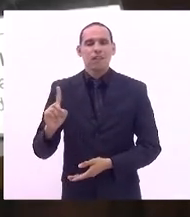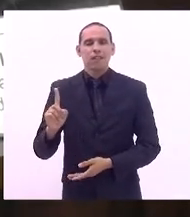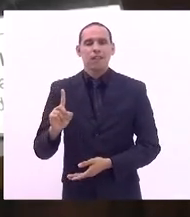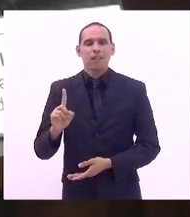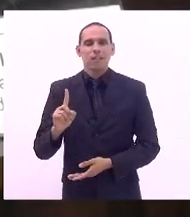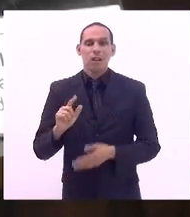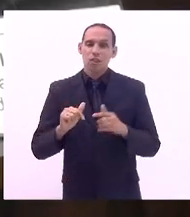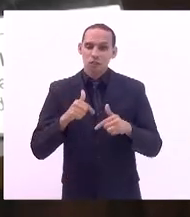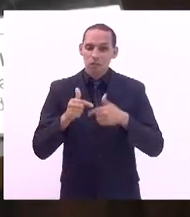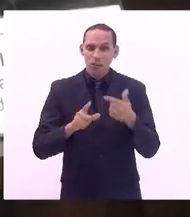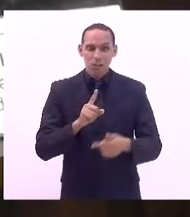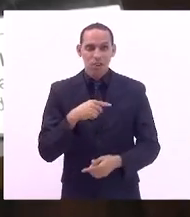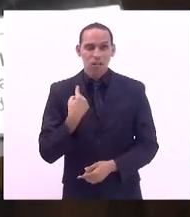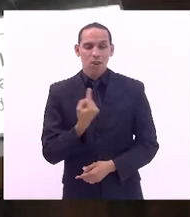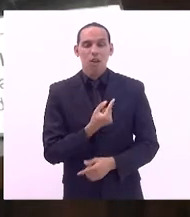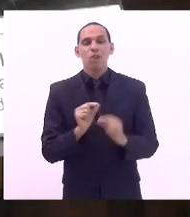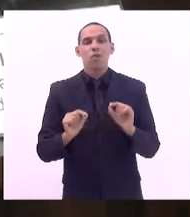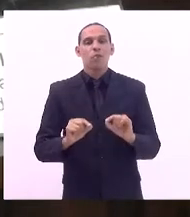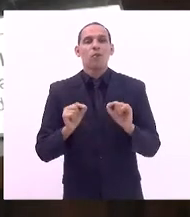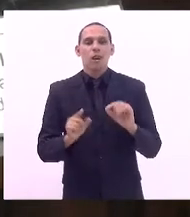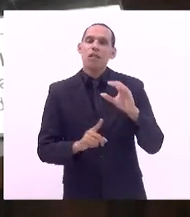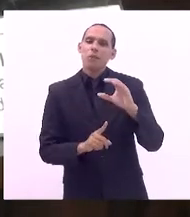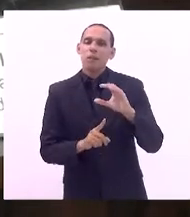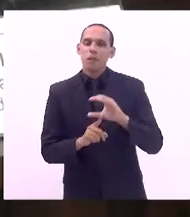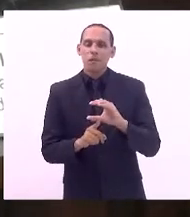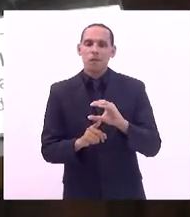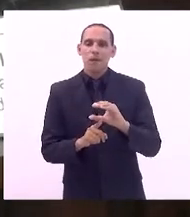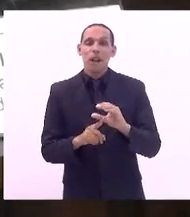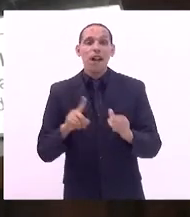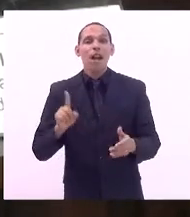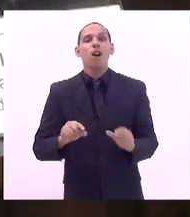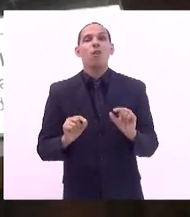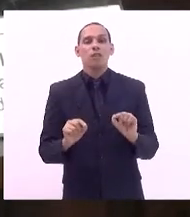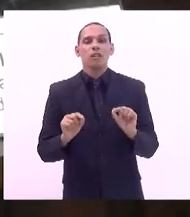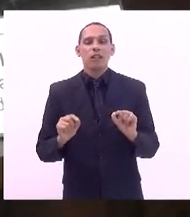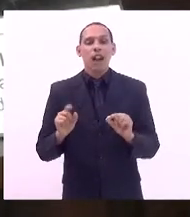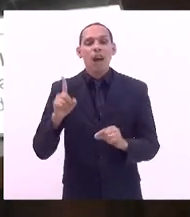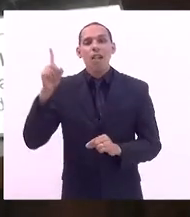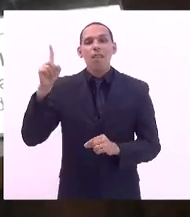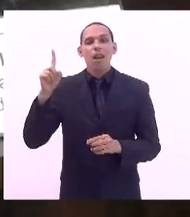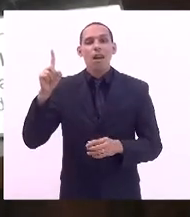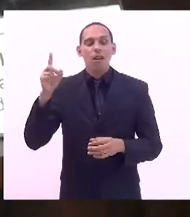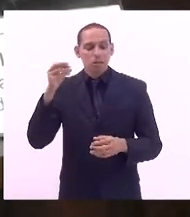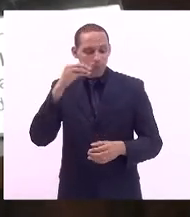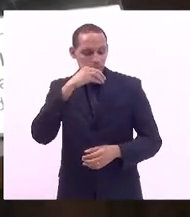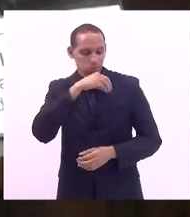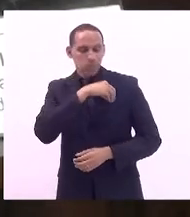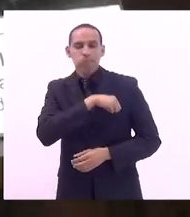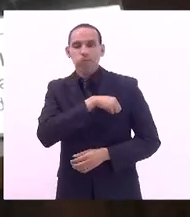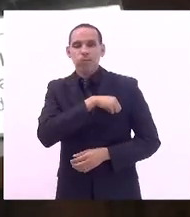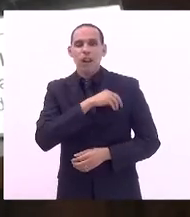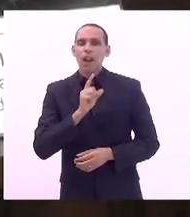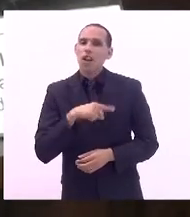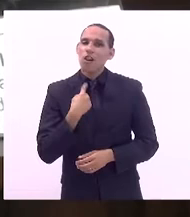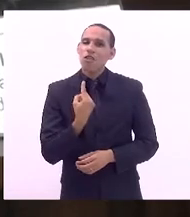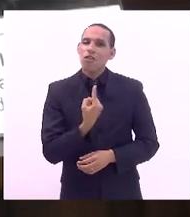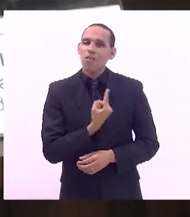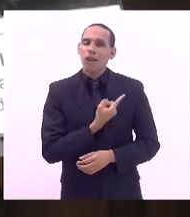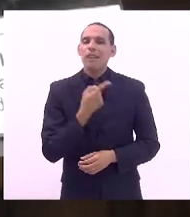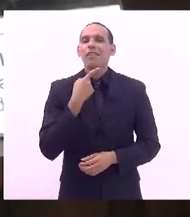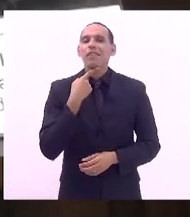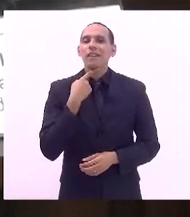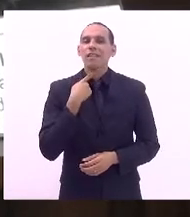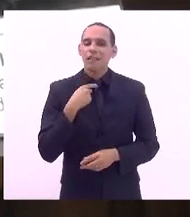nossa função é essa a função da Capelania é essa aquilo que Deus plantou no nosso coração é esse o